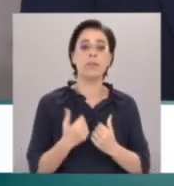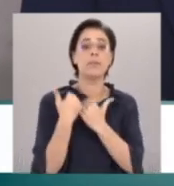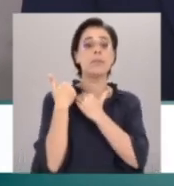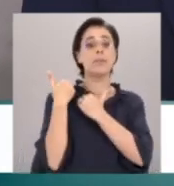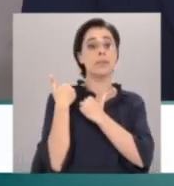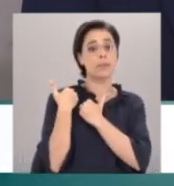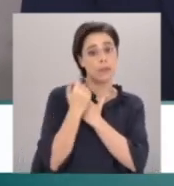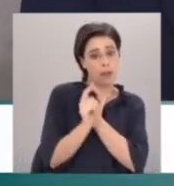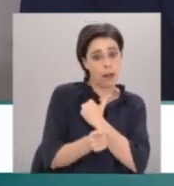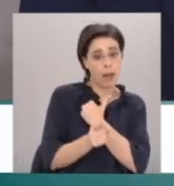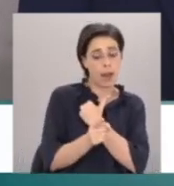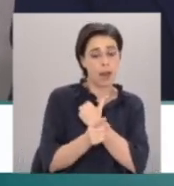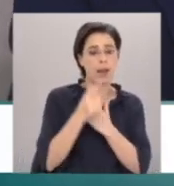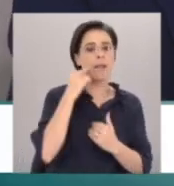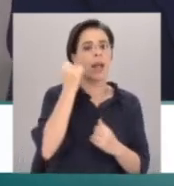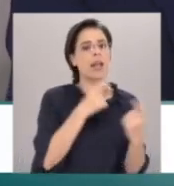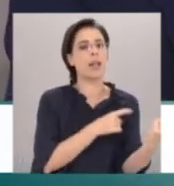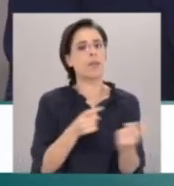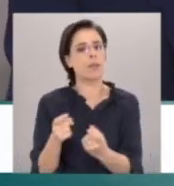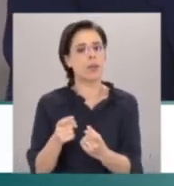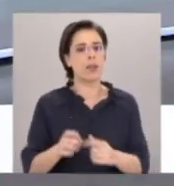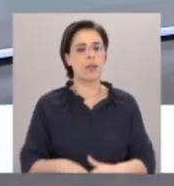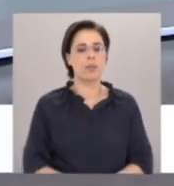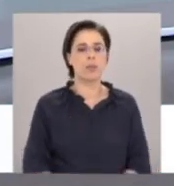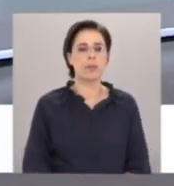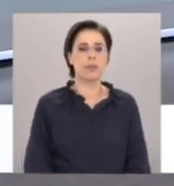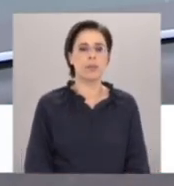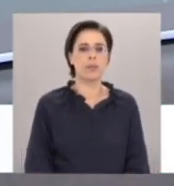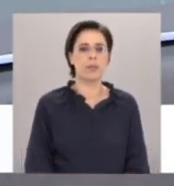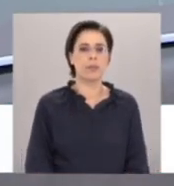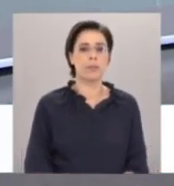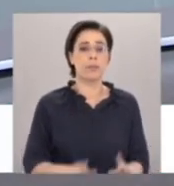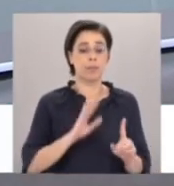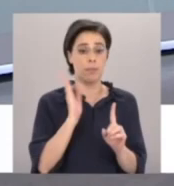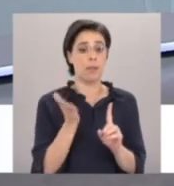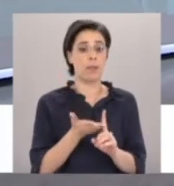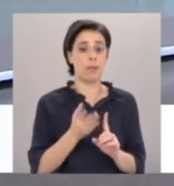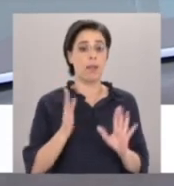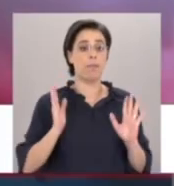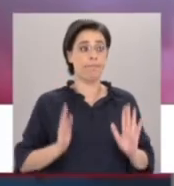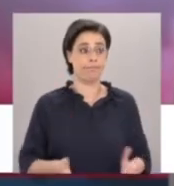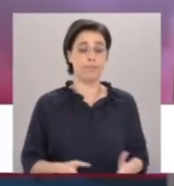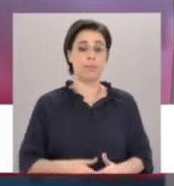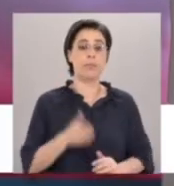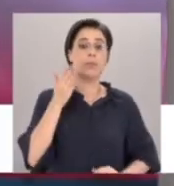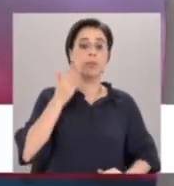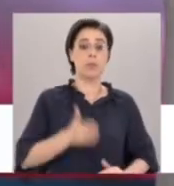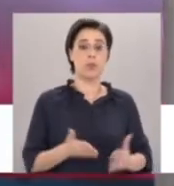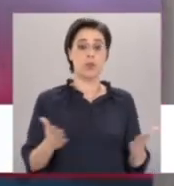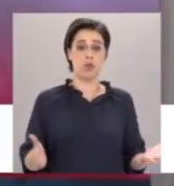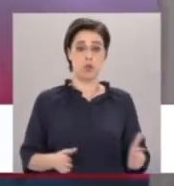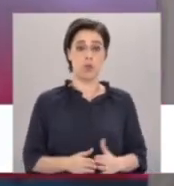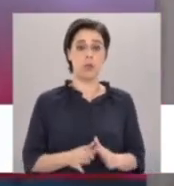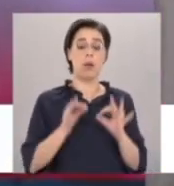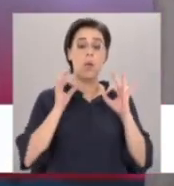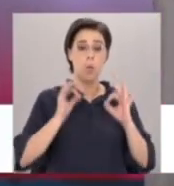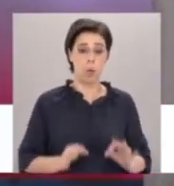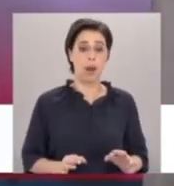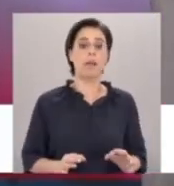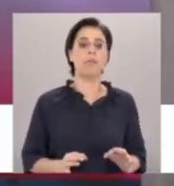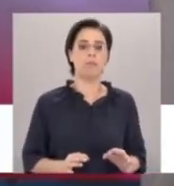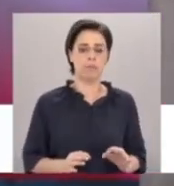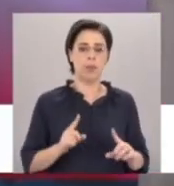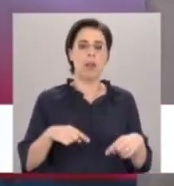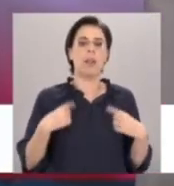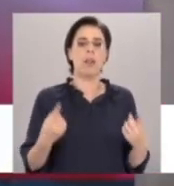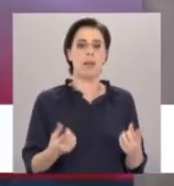responsabilidade é este nem a queremos a terrorismo Catarina Martins e as penas devem ser justas devem ser corretas e